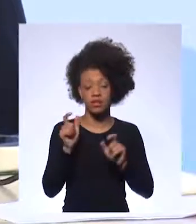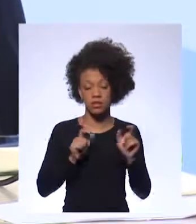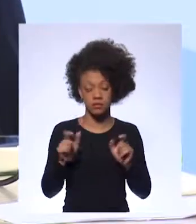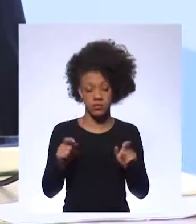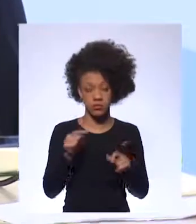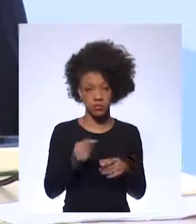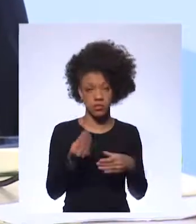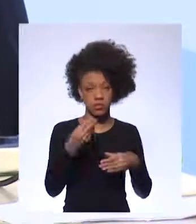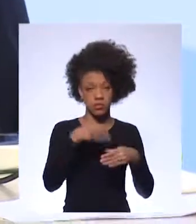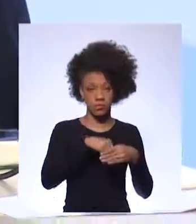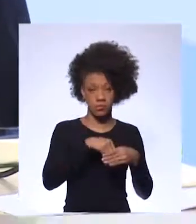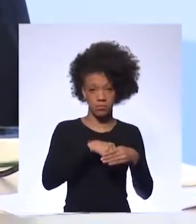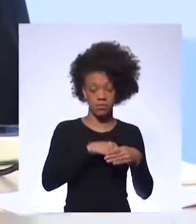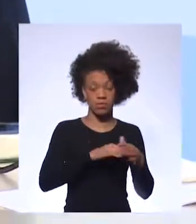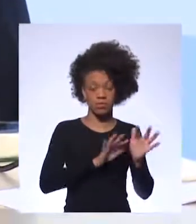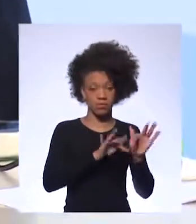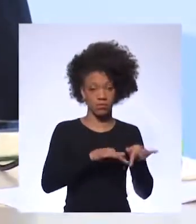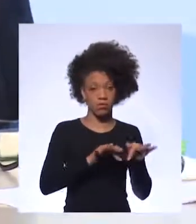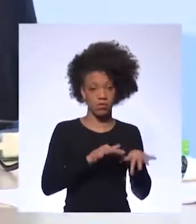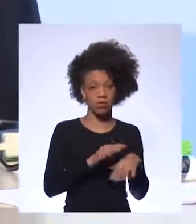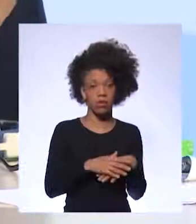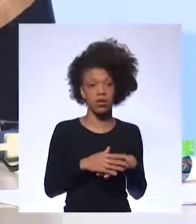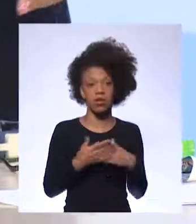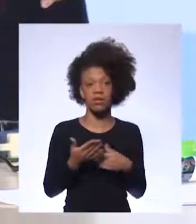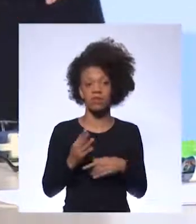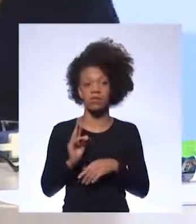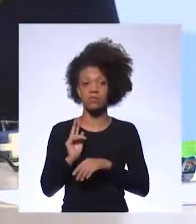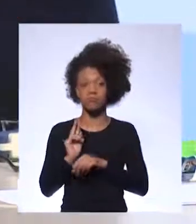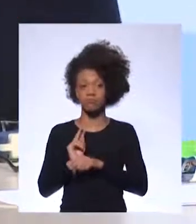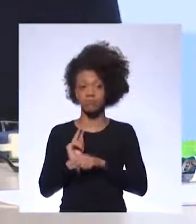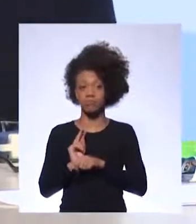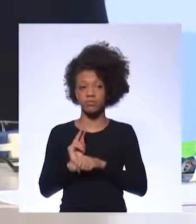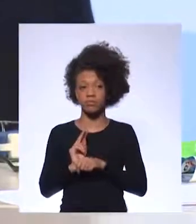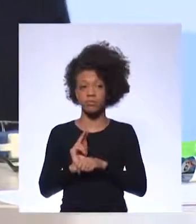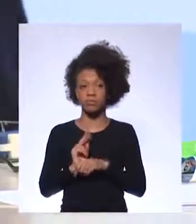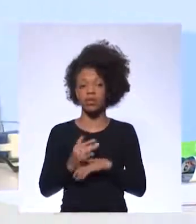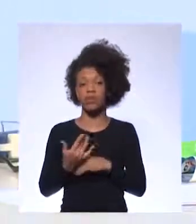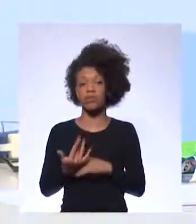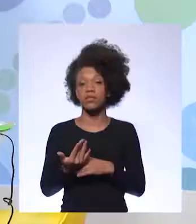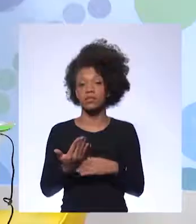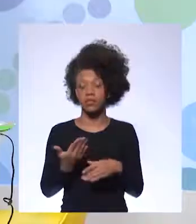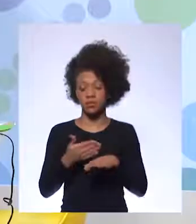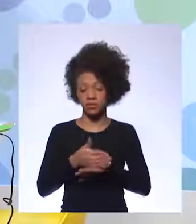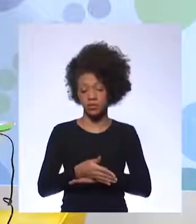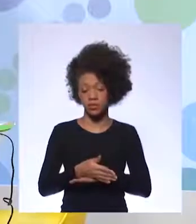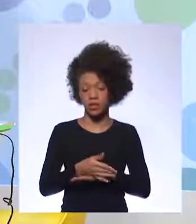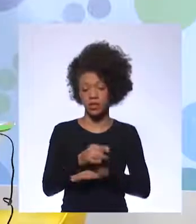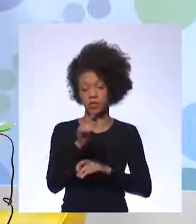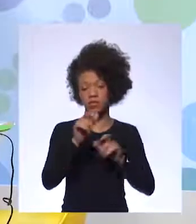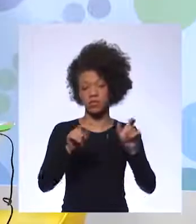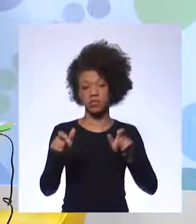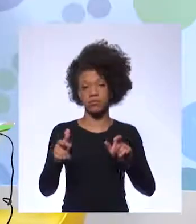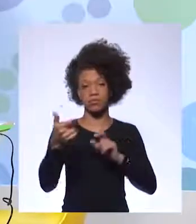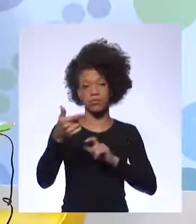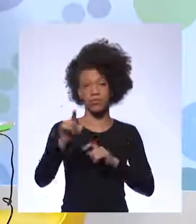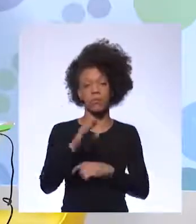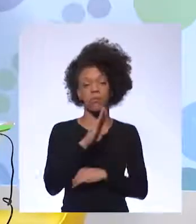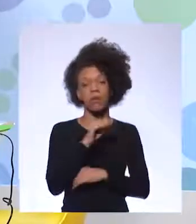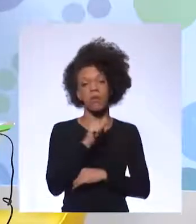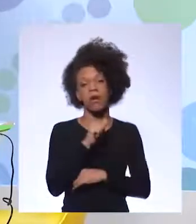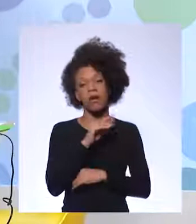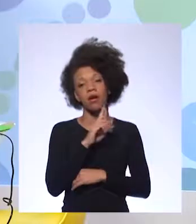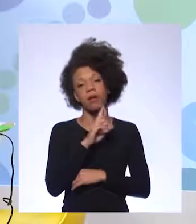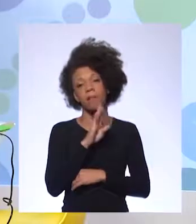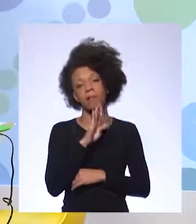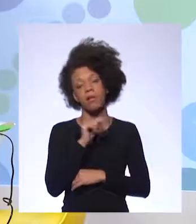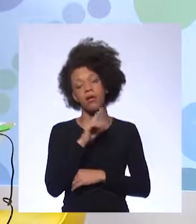pessoas que foram morar nos feudos eles estavam se protegendo da da entrada e dos bárbaros vocês já sabem que os povos